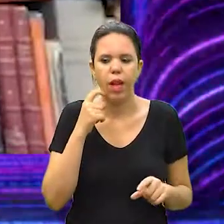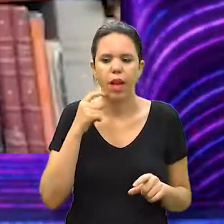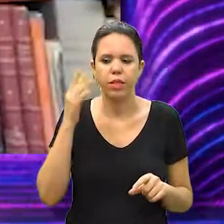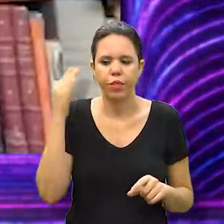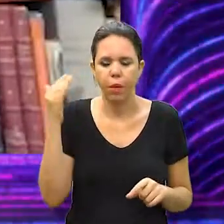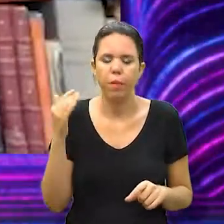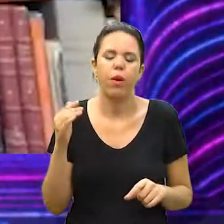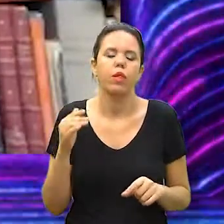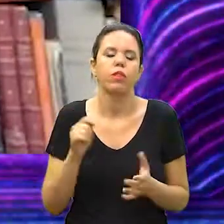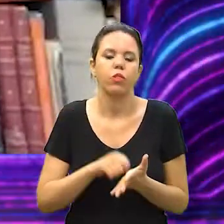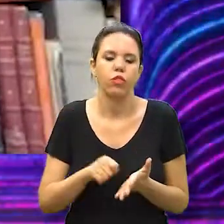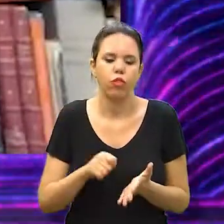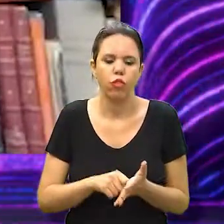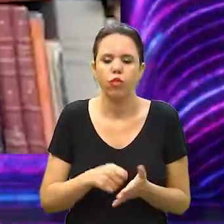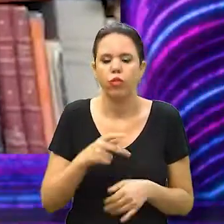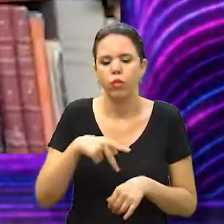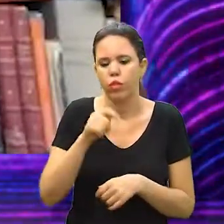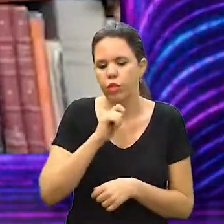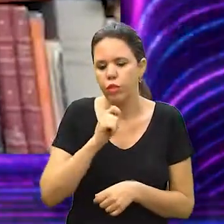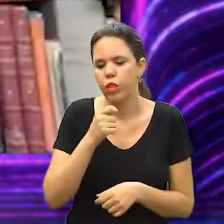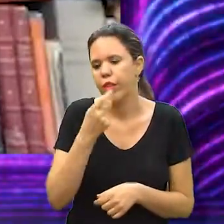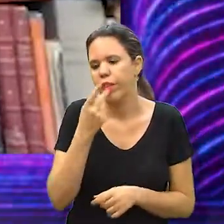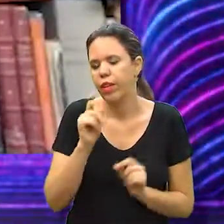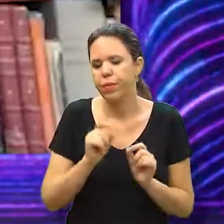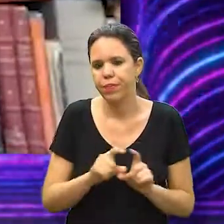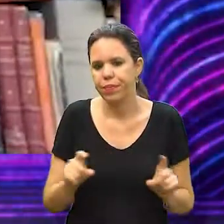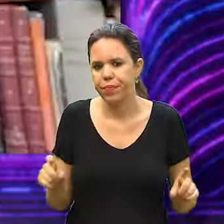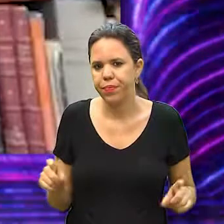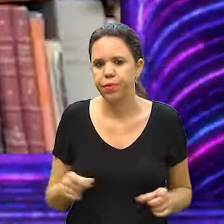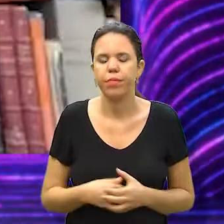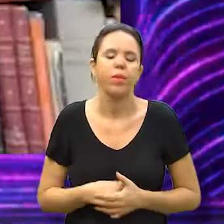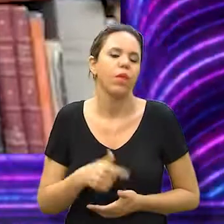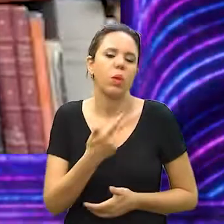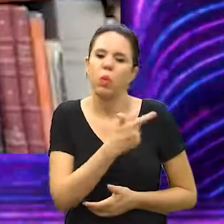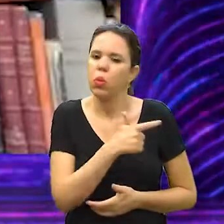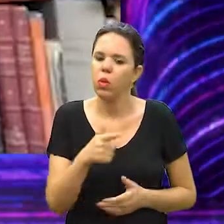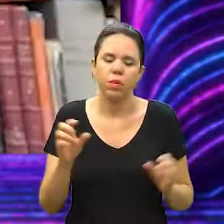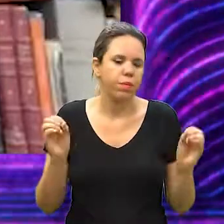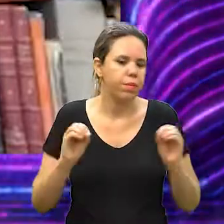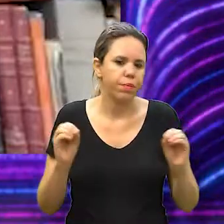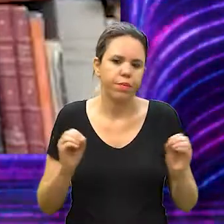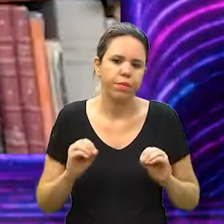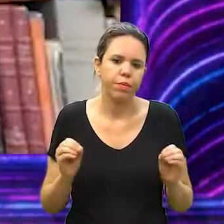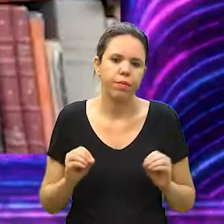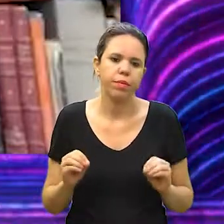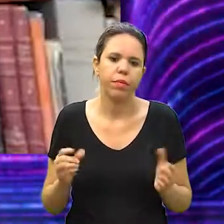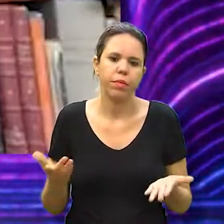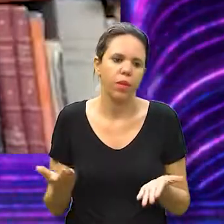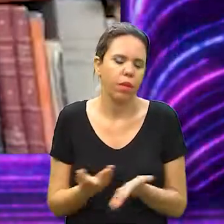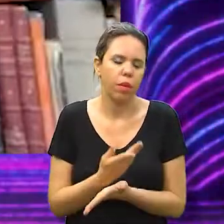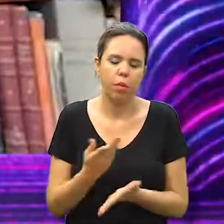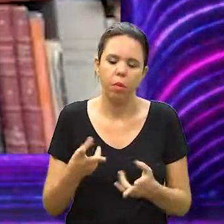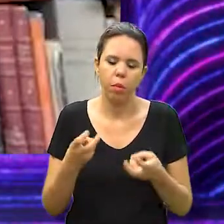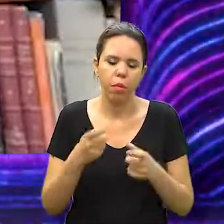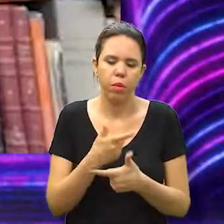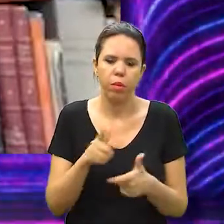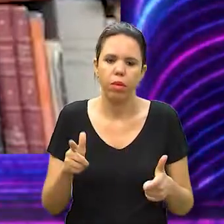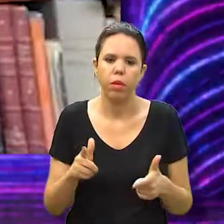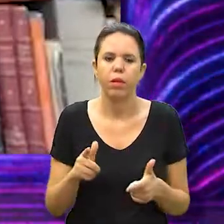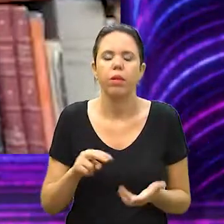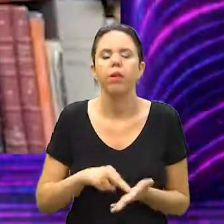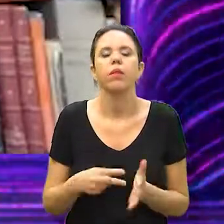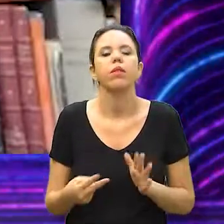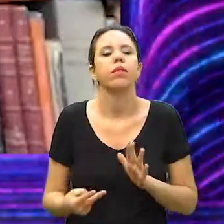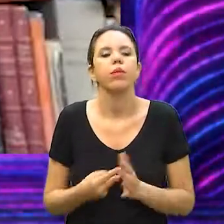Luis Borges, escritor argentino, que diz o seguinte: não há la página de la perfección, não há. Quer